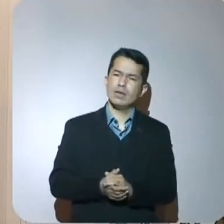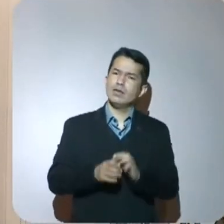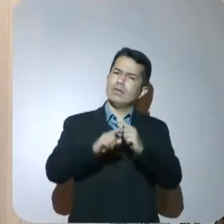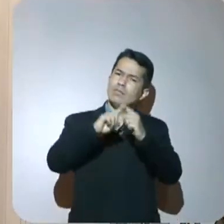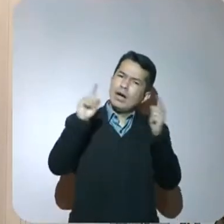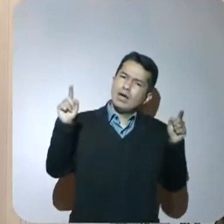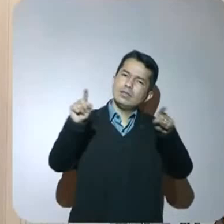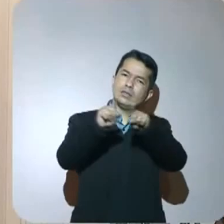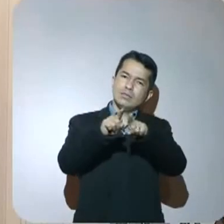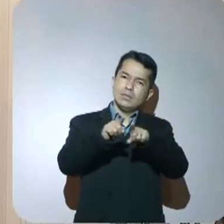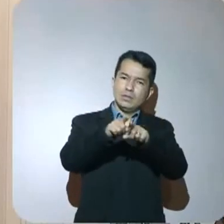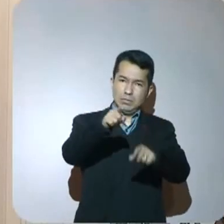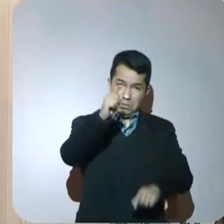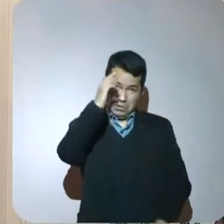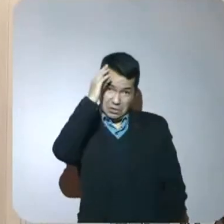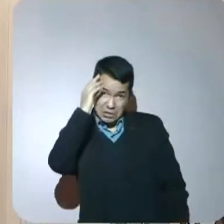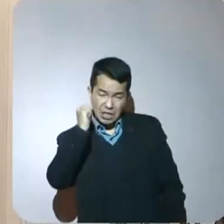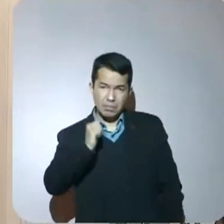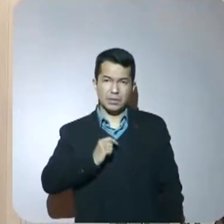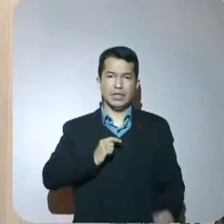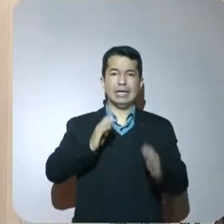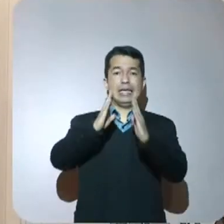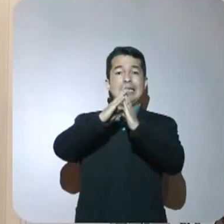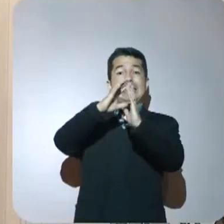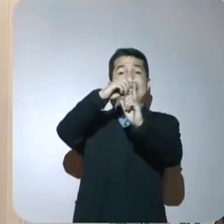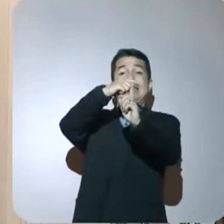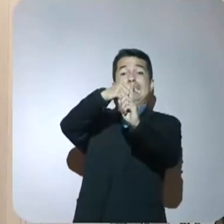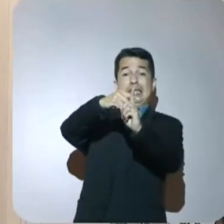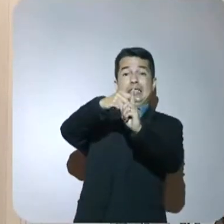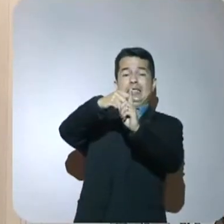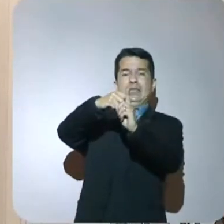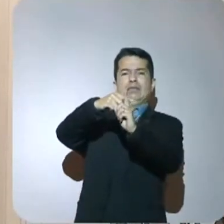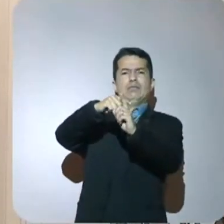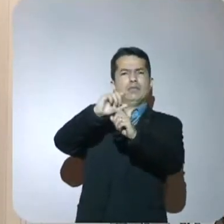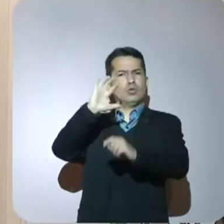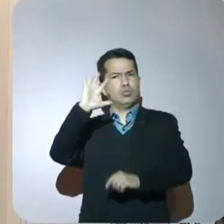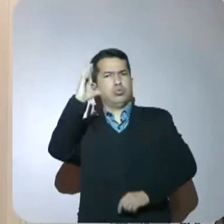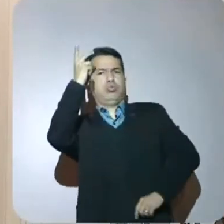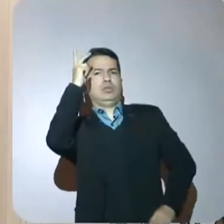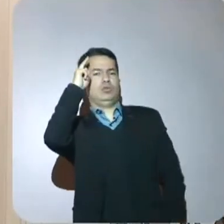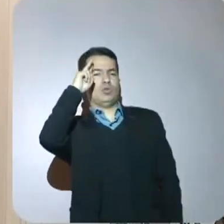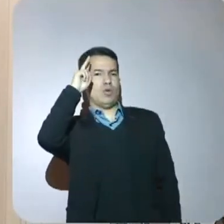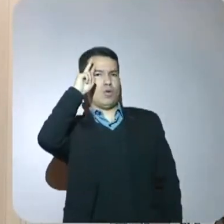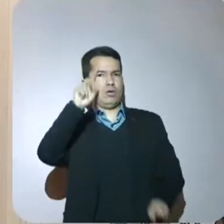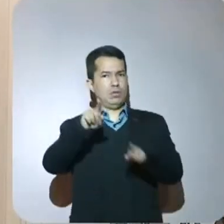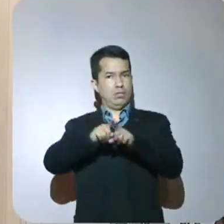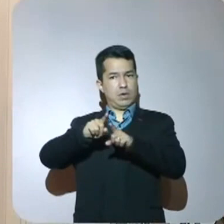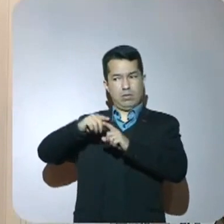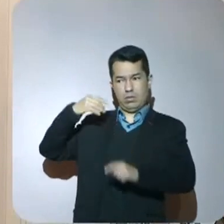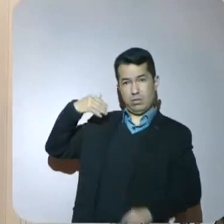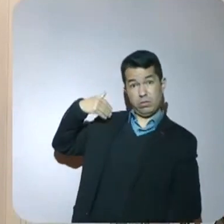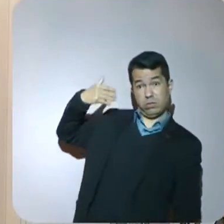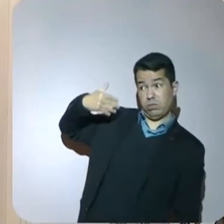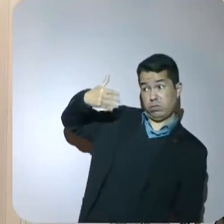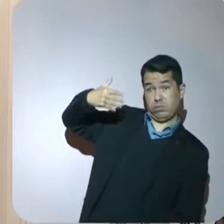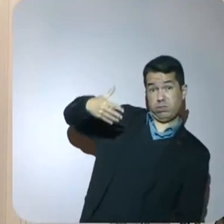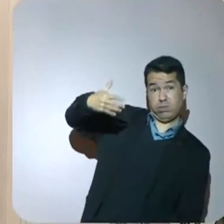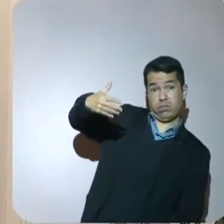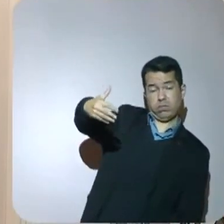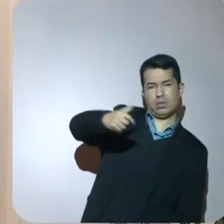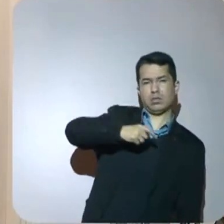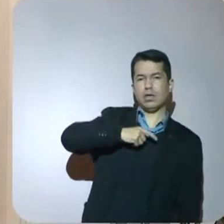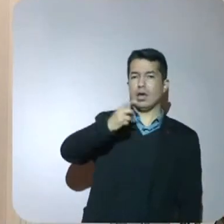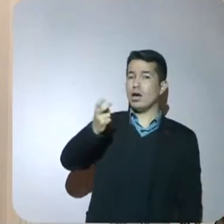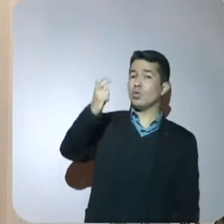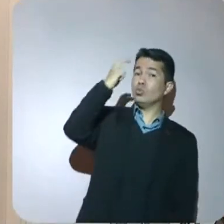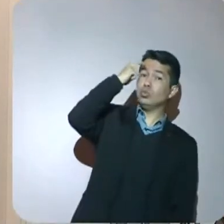se tornou mais importante do que a vontade do Senhor. É interessante a gente estudar, por exemplo, os primeiros manuais de